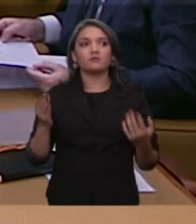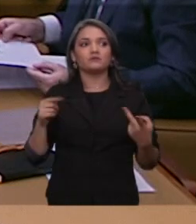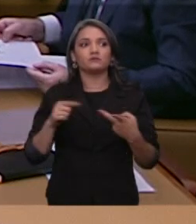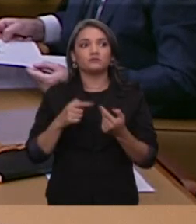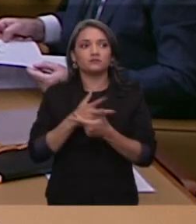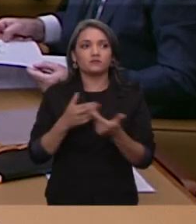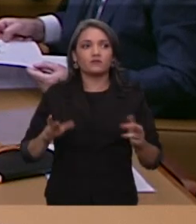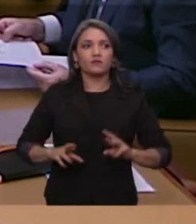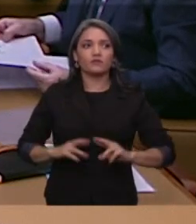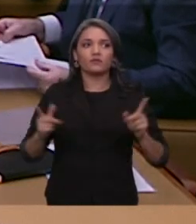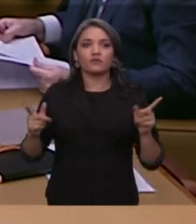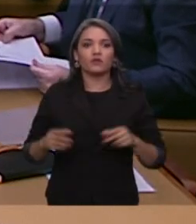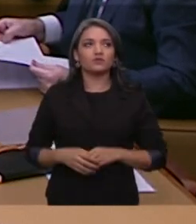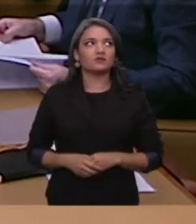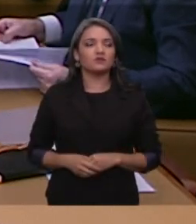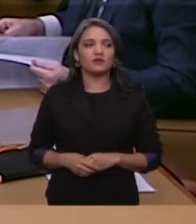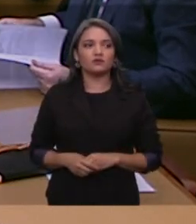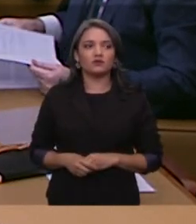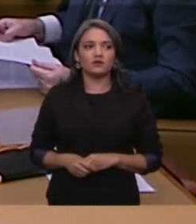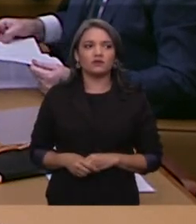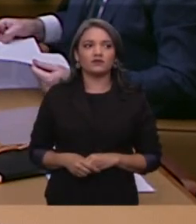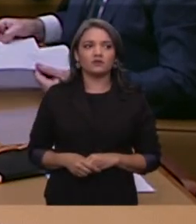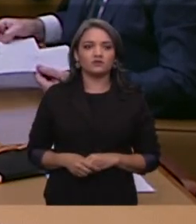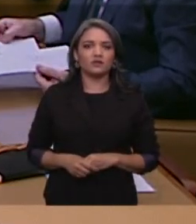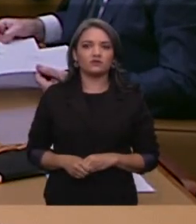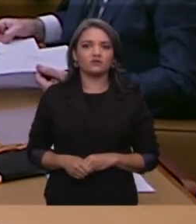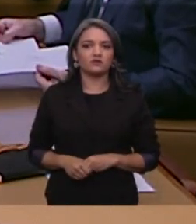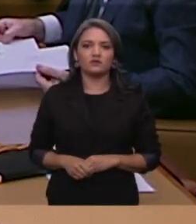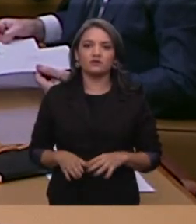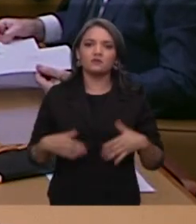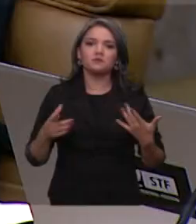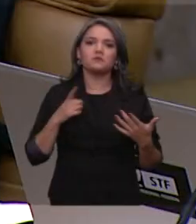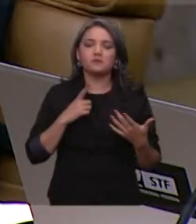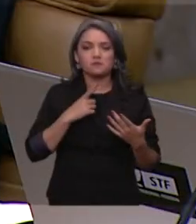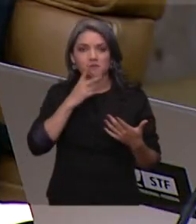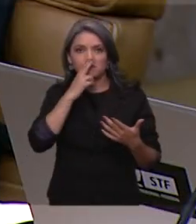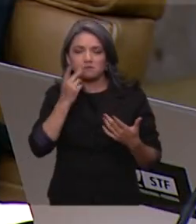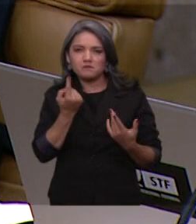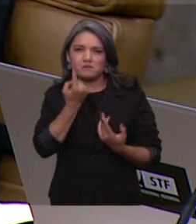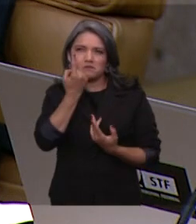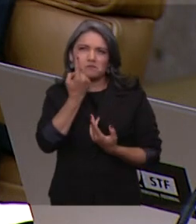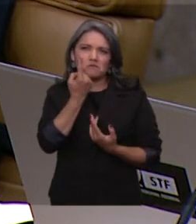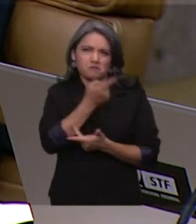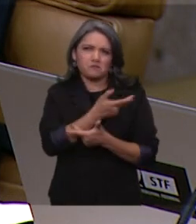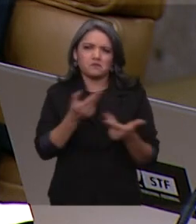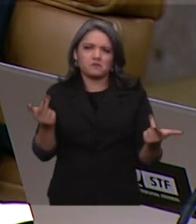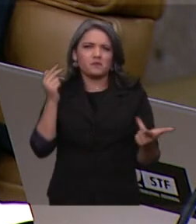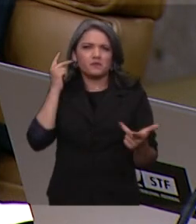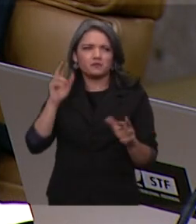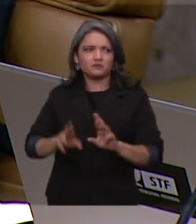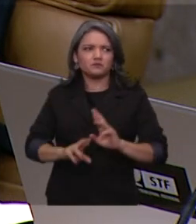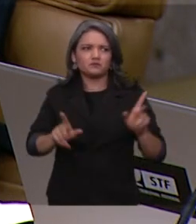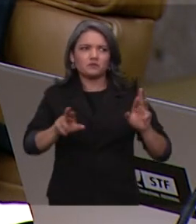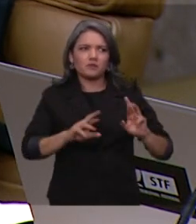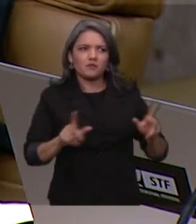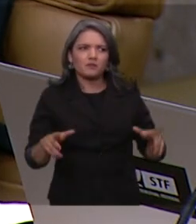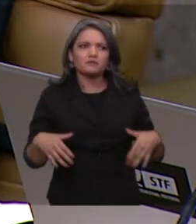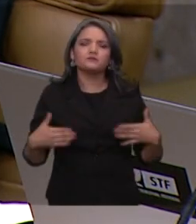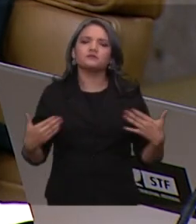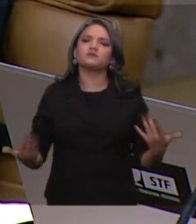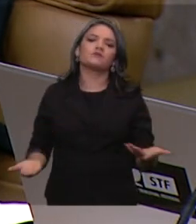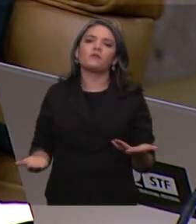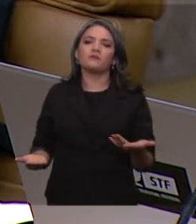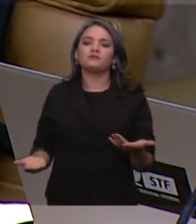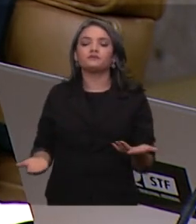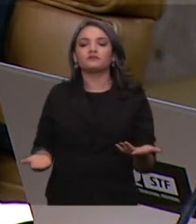que conta com a divergência de alguns votos, uma vez que todos estão até aqui de acordo em que a separação